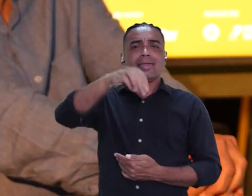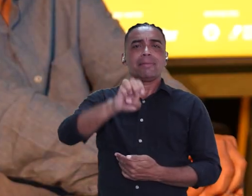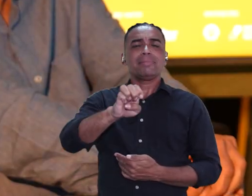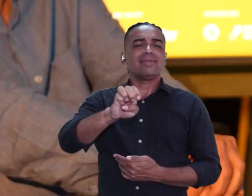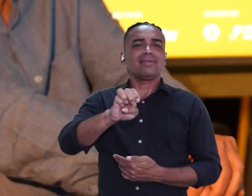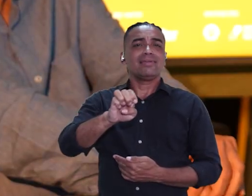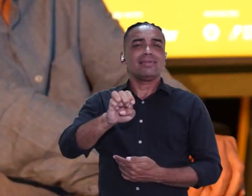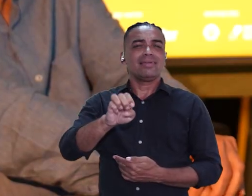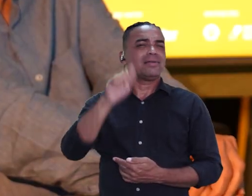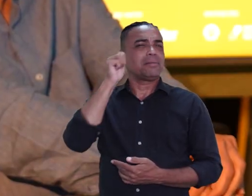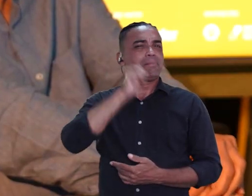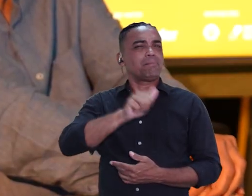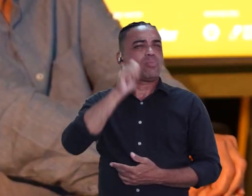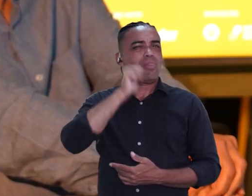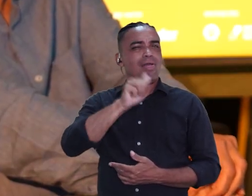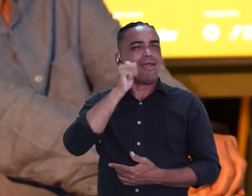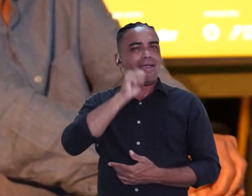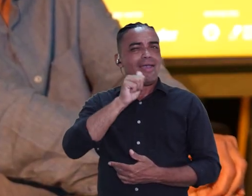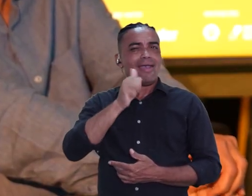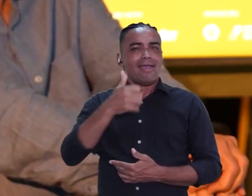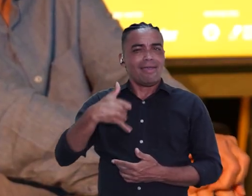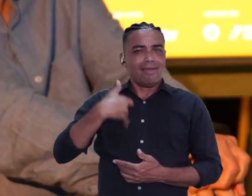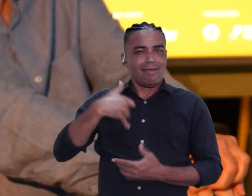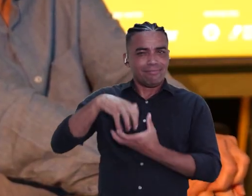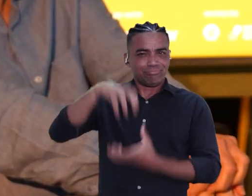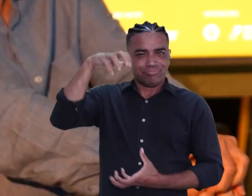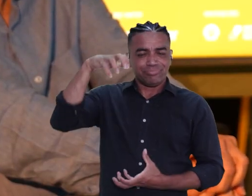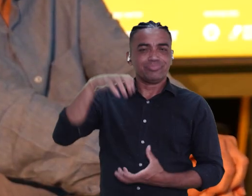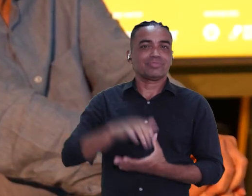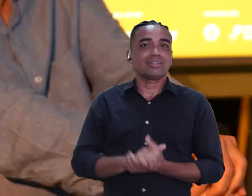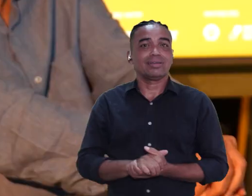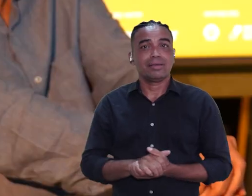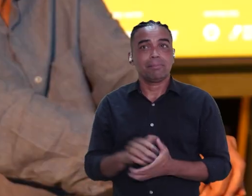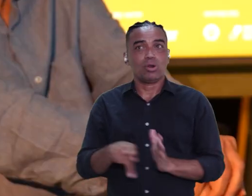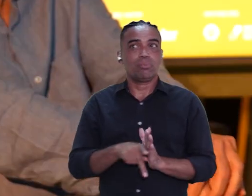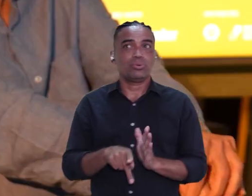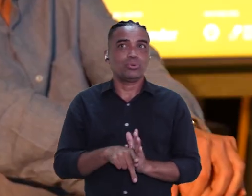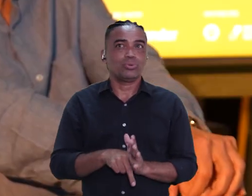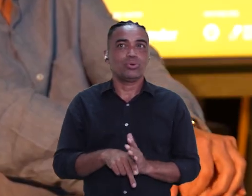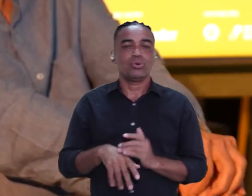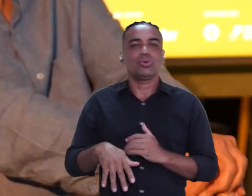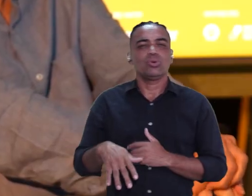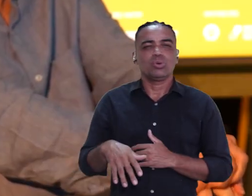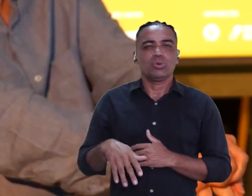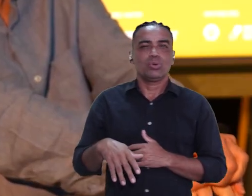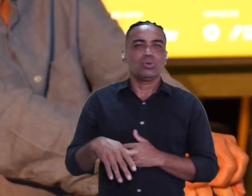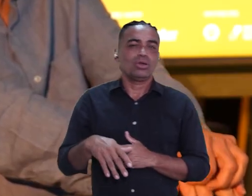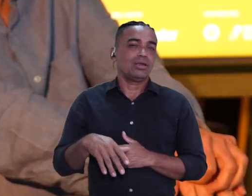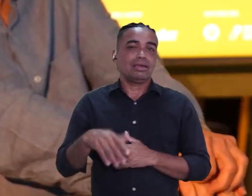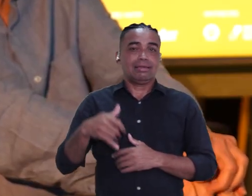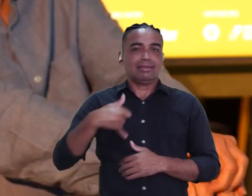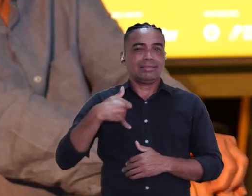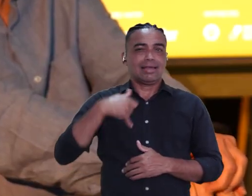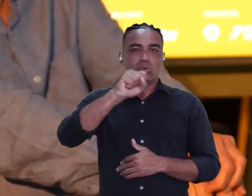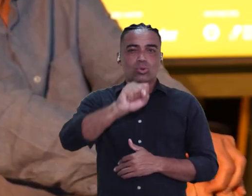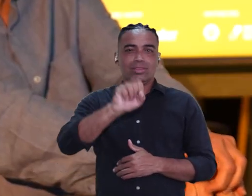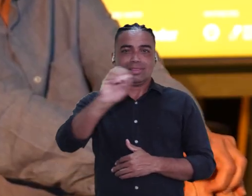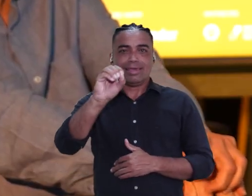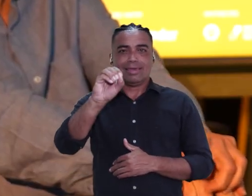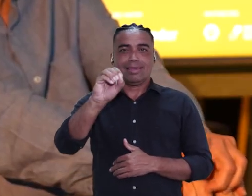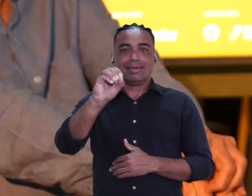uma senhorinha, a propósito dos artistas de 80 anos que